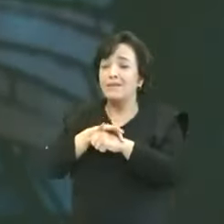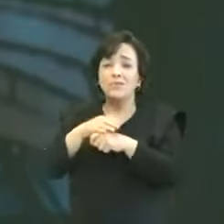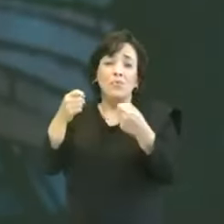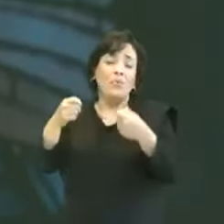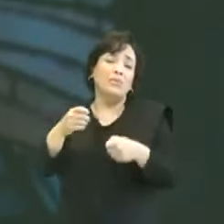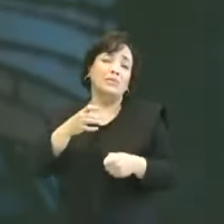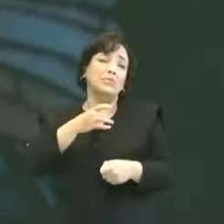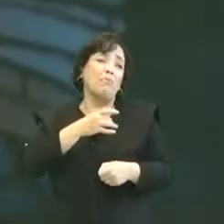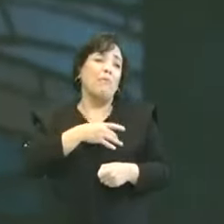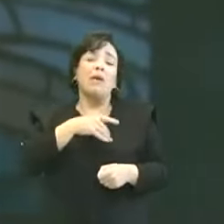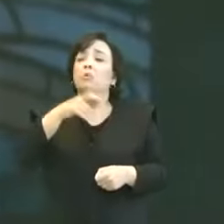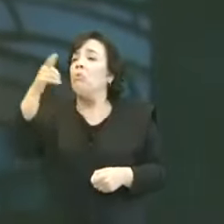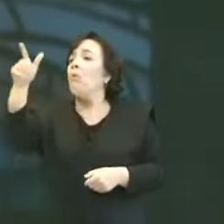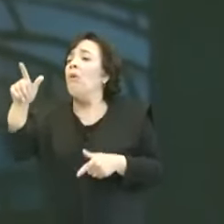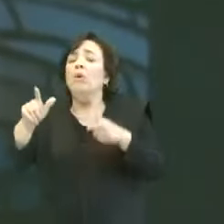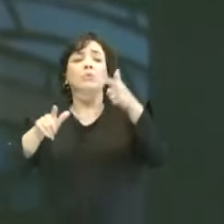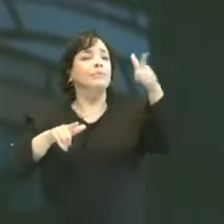temerei?